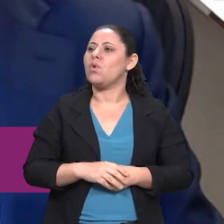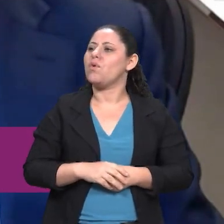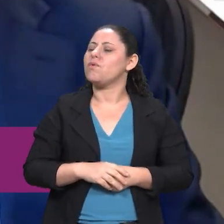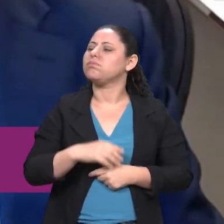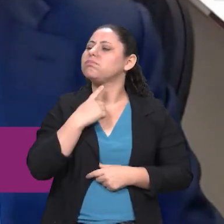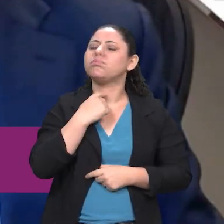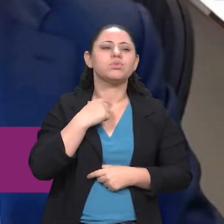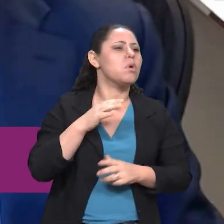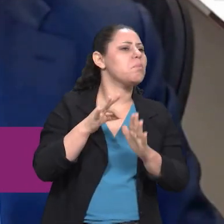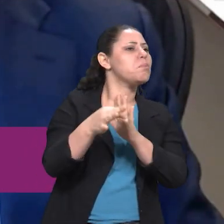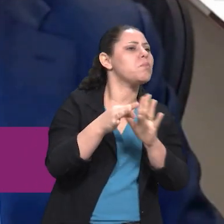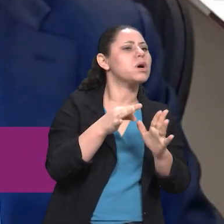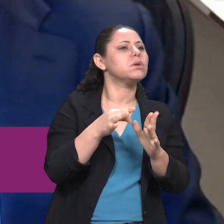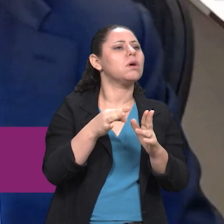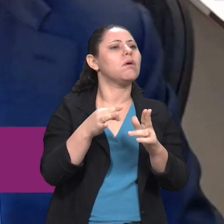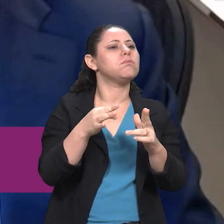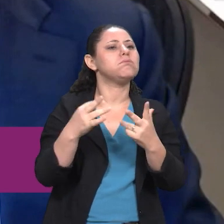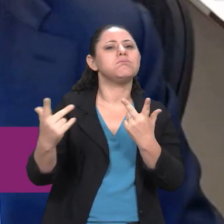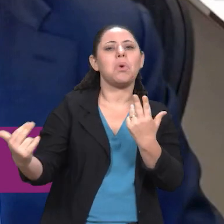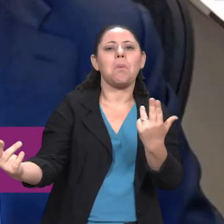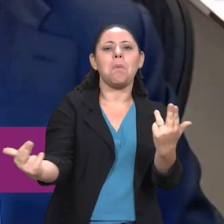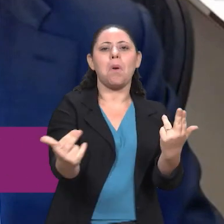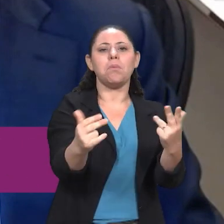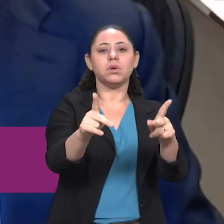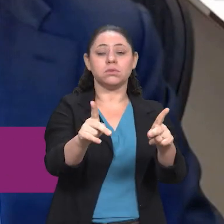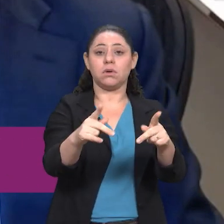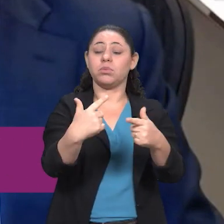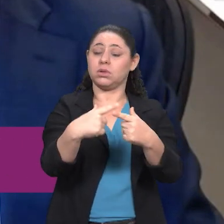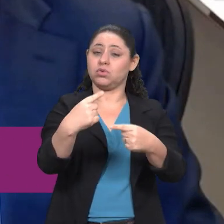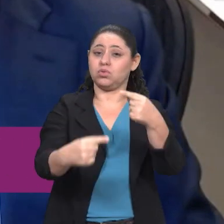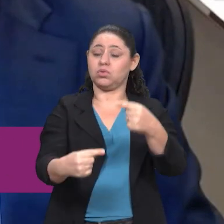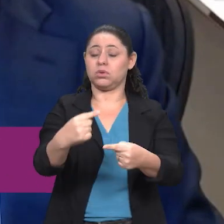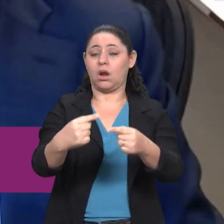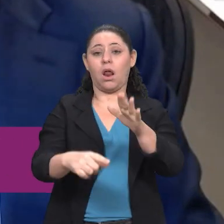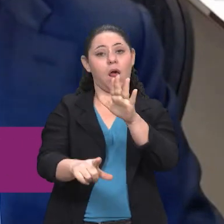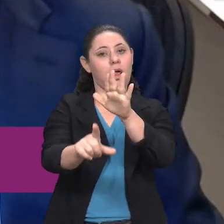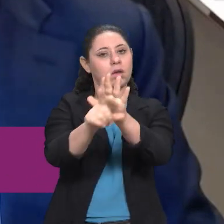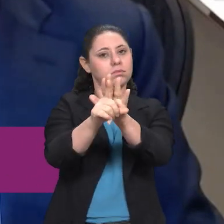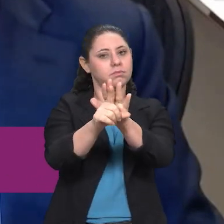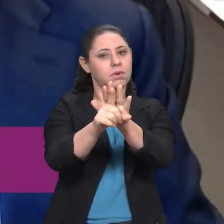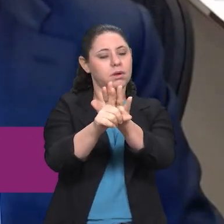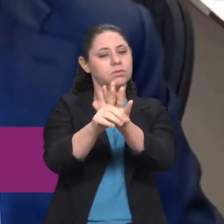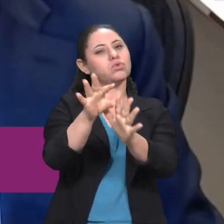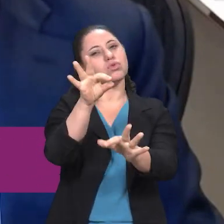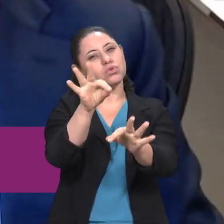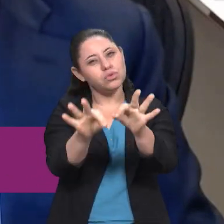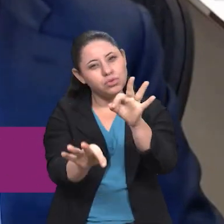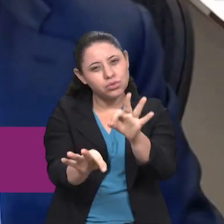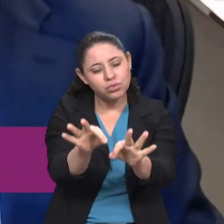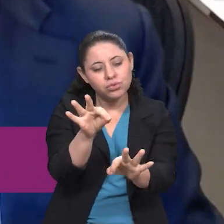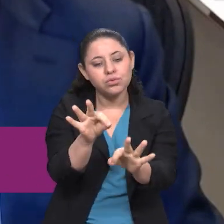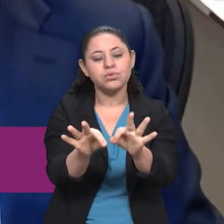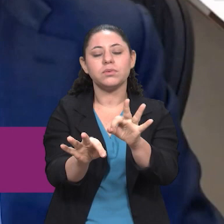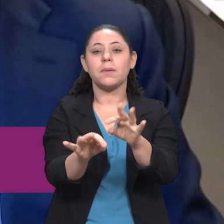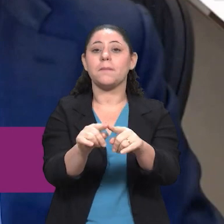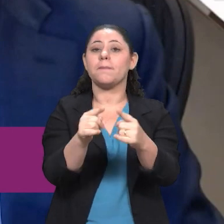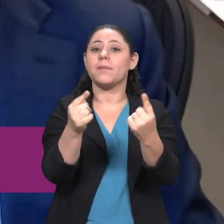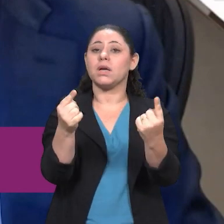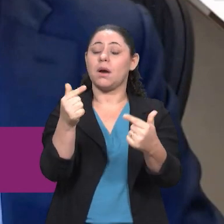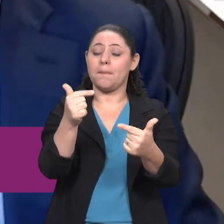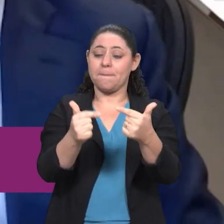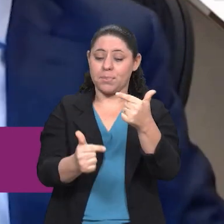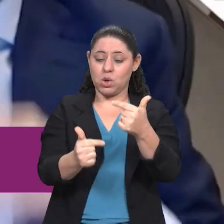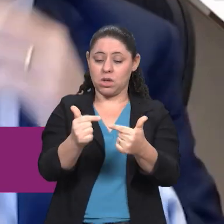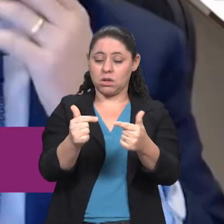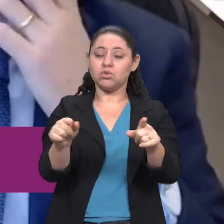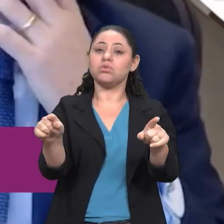nós estamos debatendo um assunto que é legal, a gente está falando do âmbito jurídico, mas é